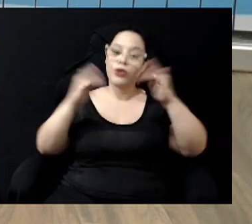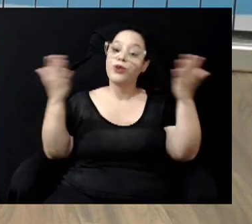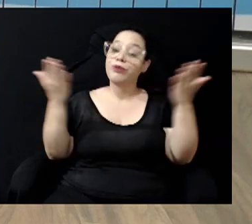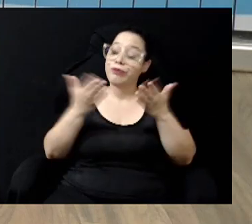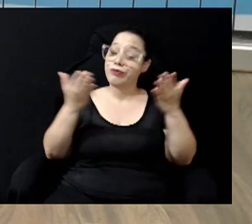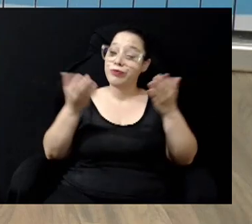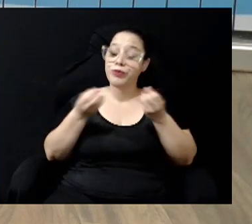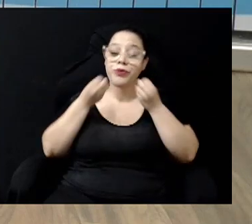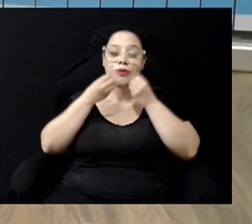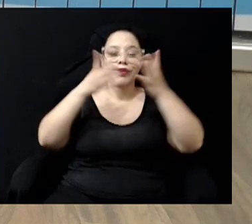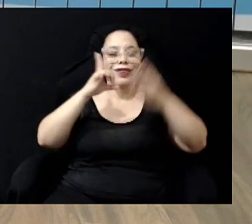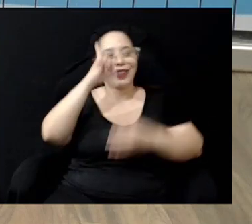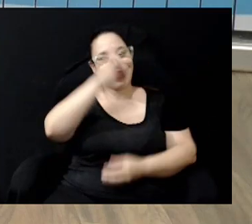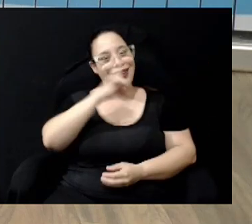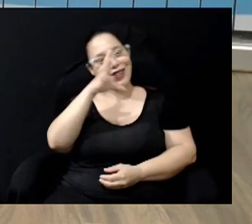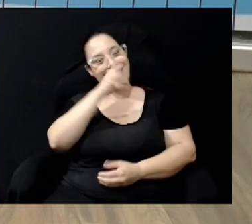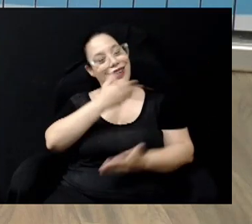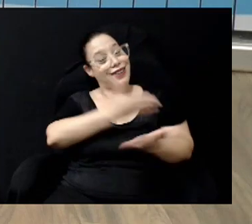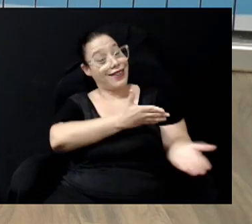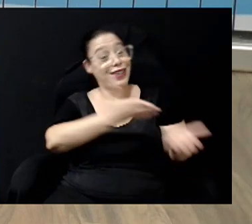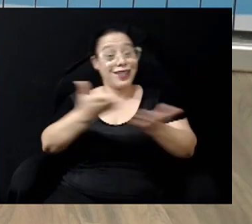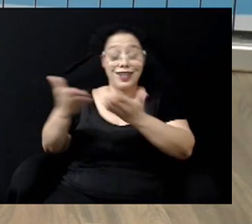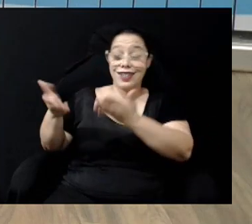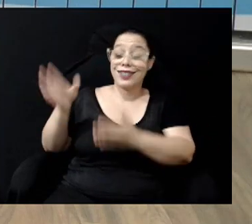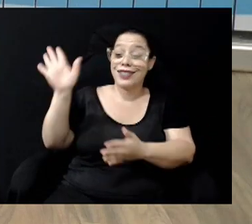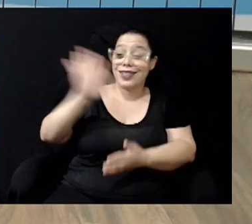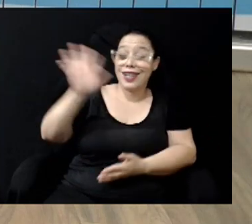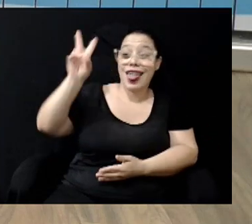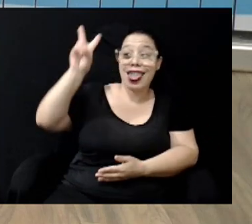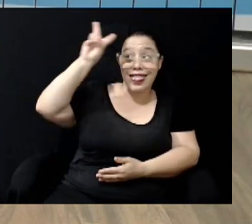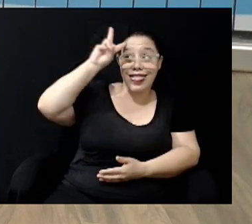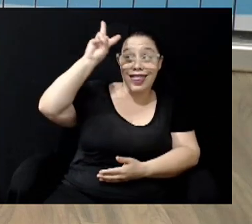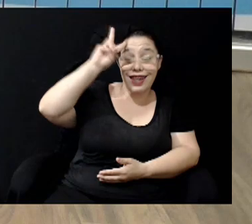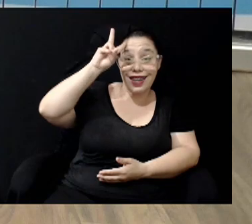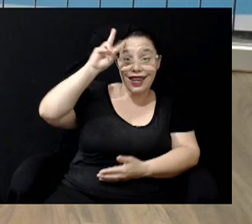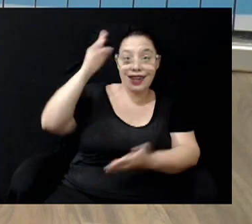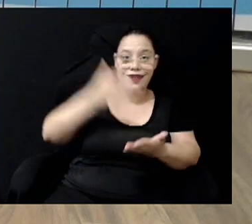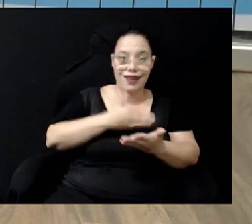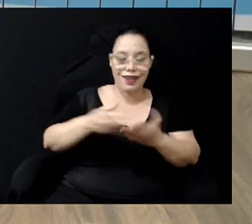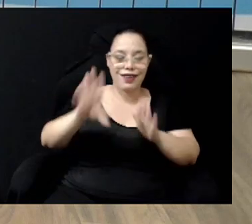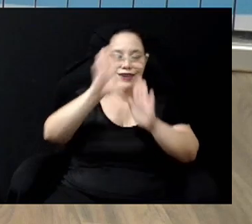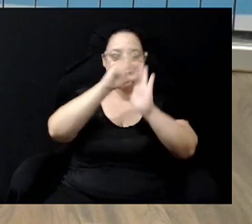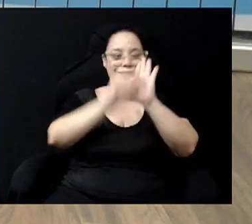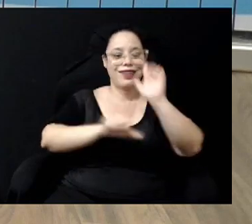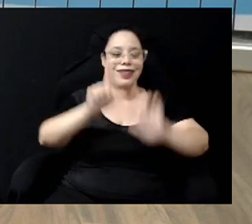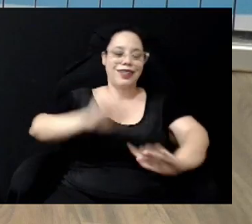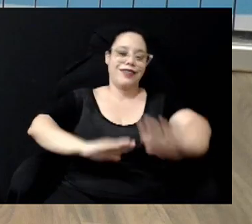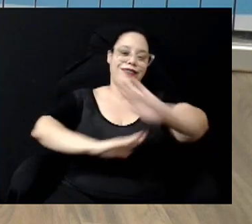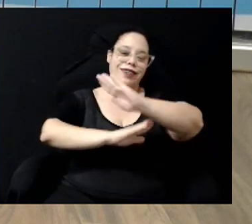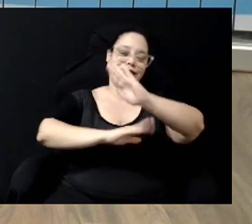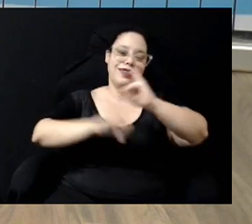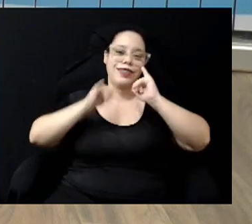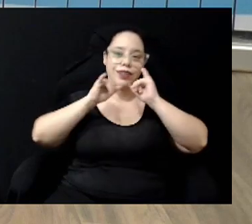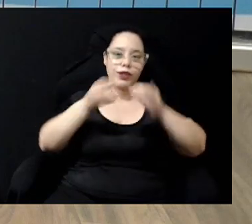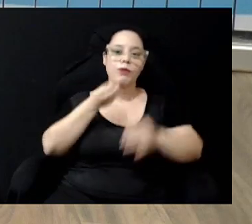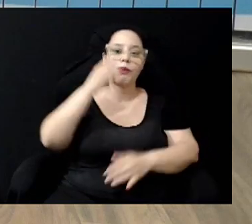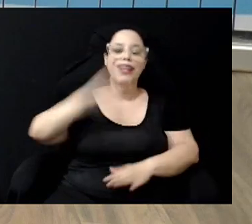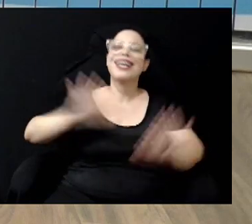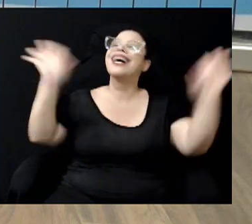fim de semana para você. Até segunda-feira. Continue na programação da TV Câmara Campinas. Uma boa tarde.